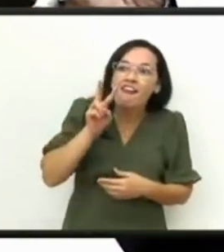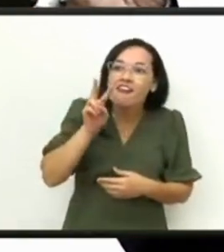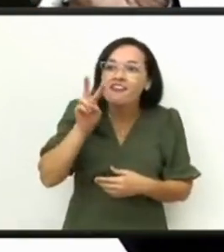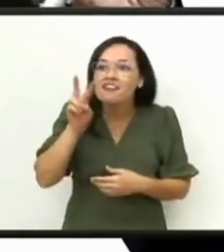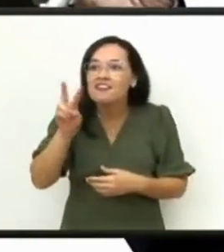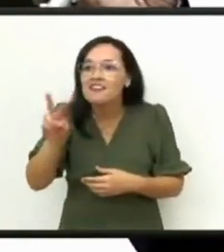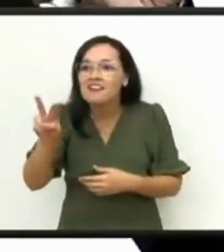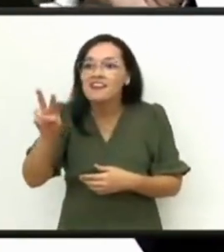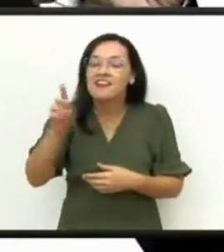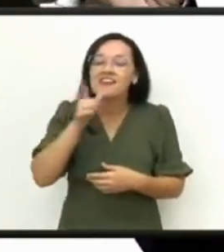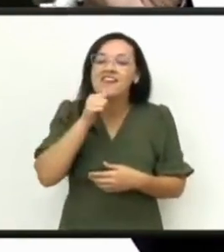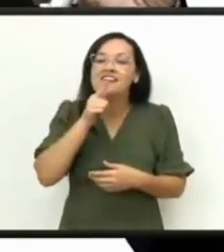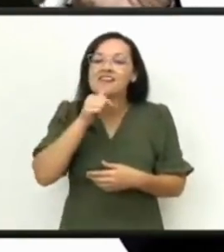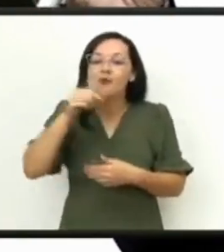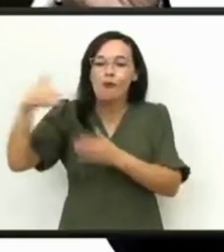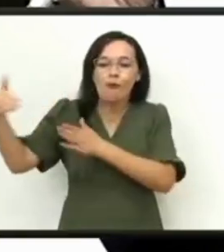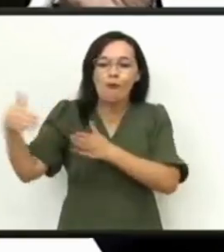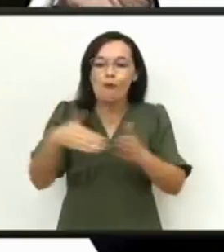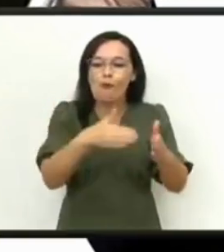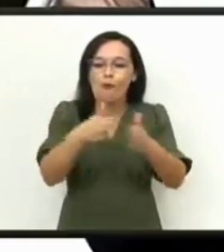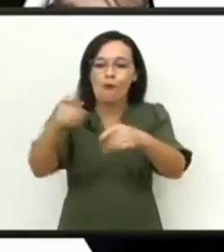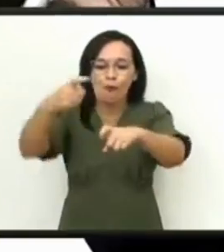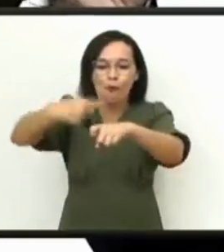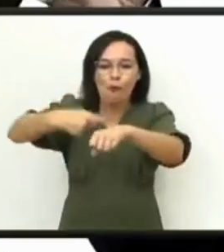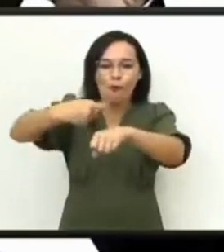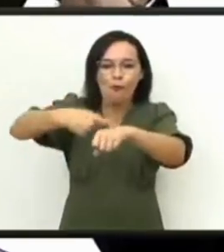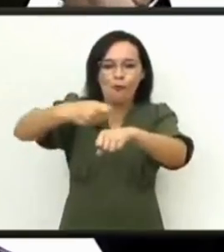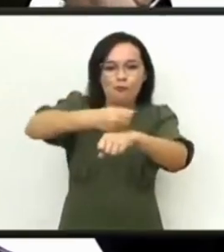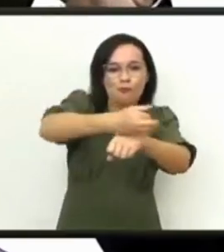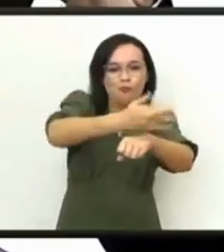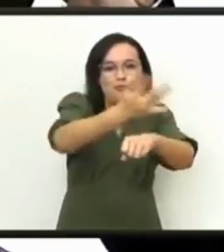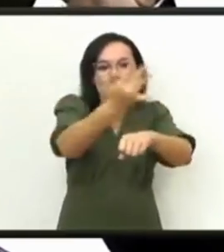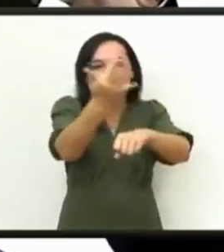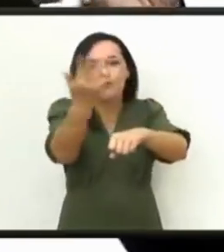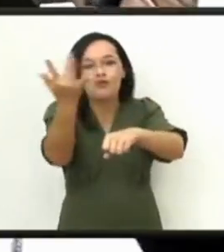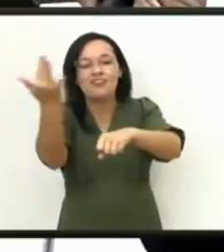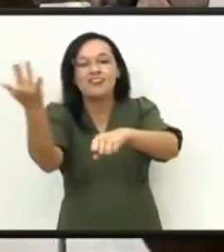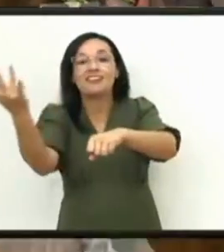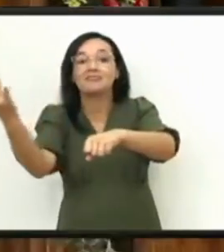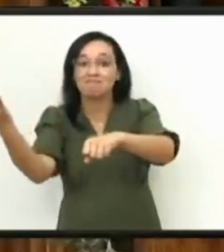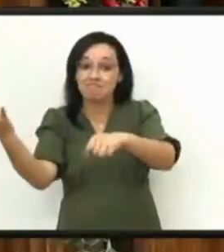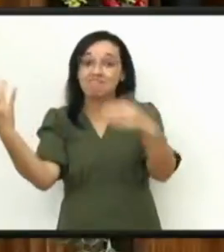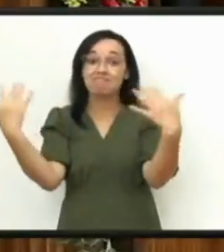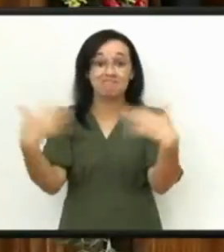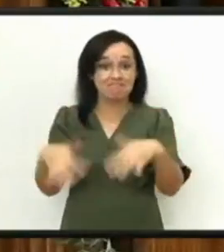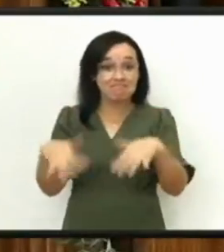e avistar o rio de cristal, rio de cristal.